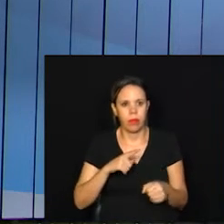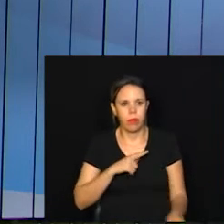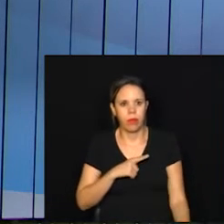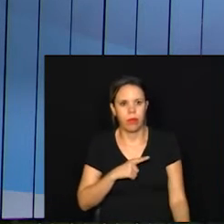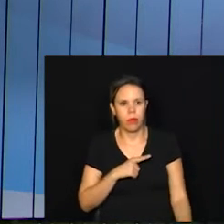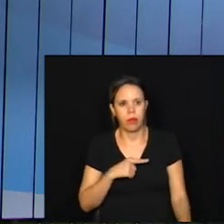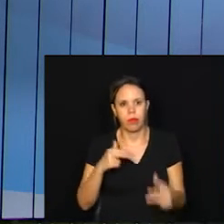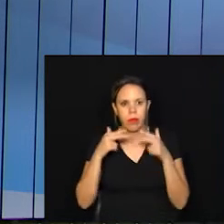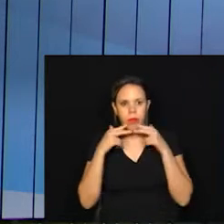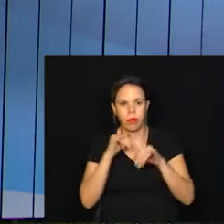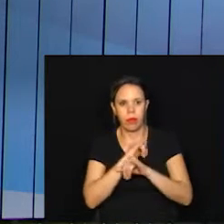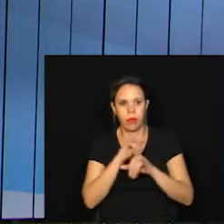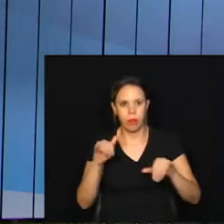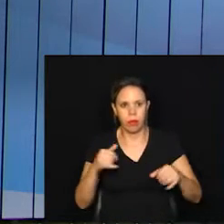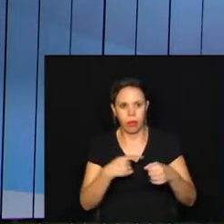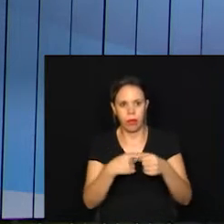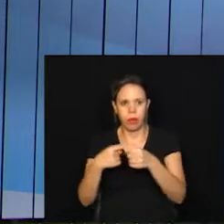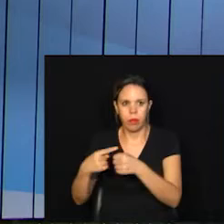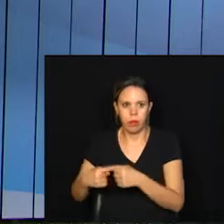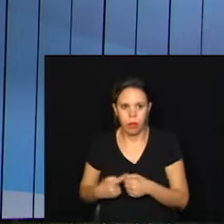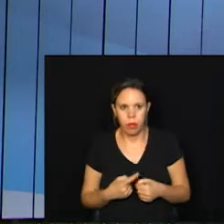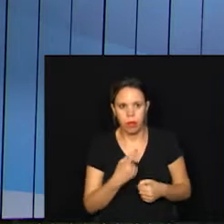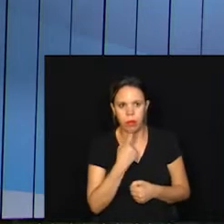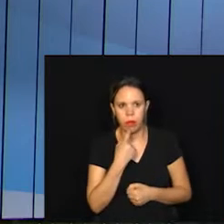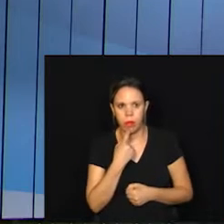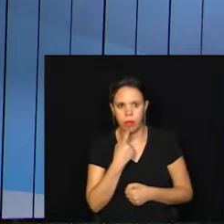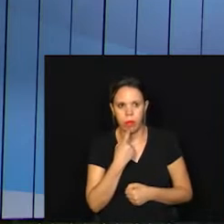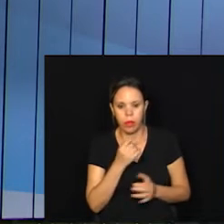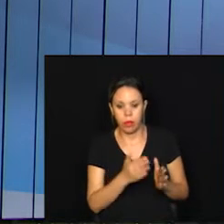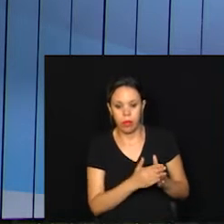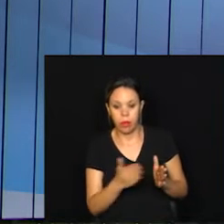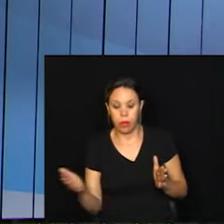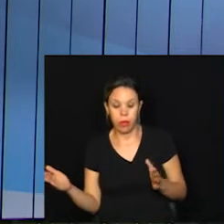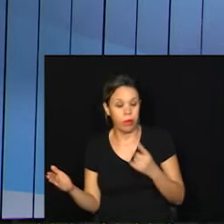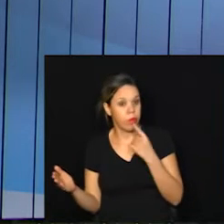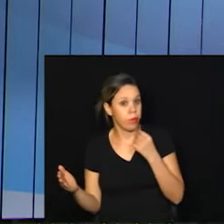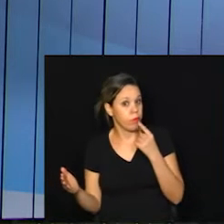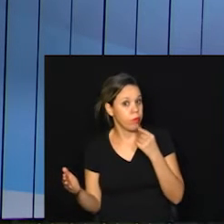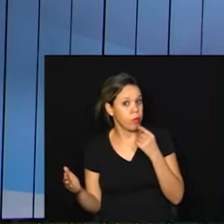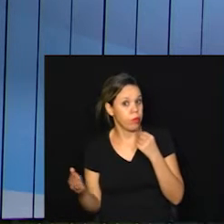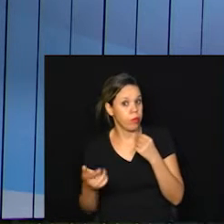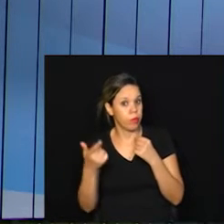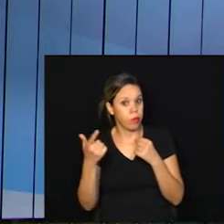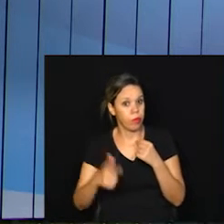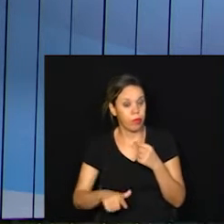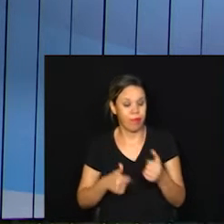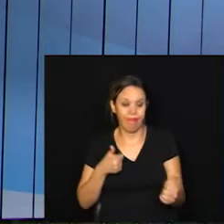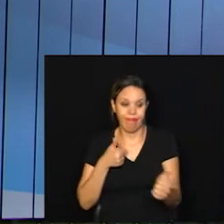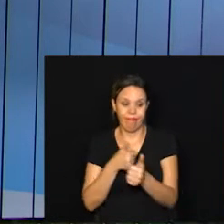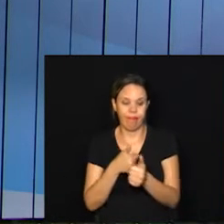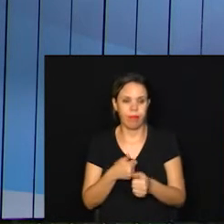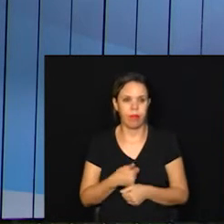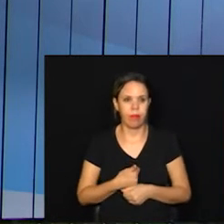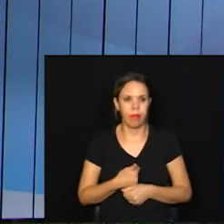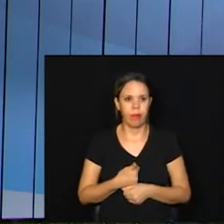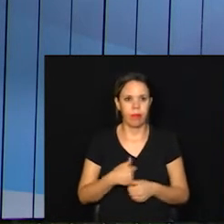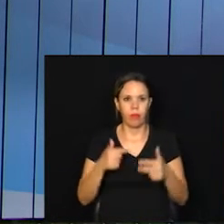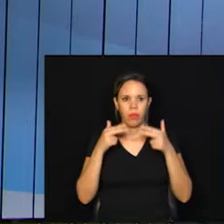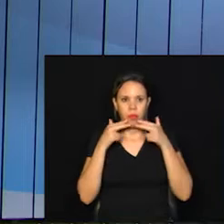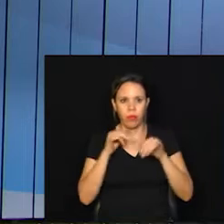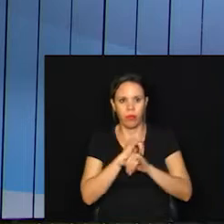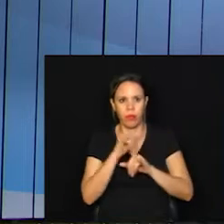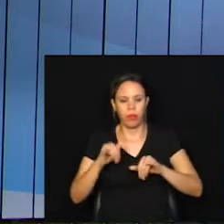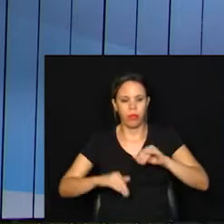as notícias da metrópole de Campinas, fase vermelha mais uma vez se aproximando. Notícias